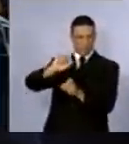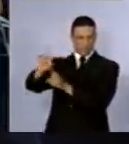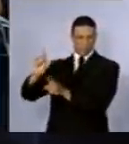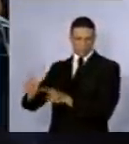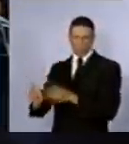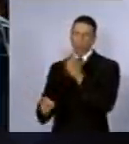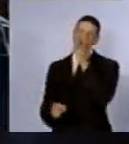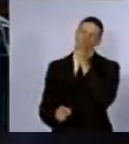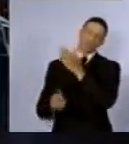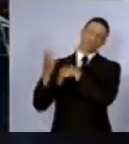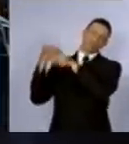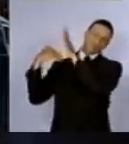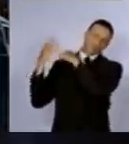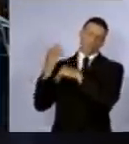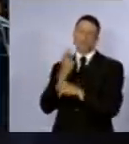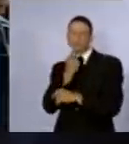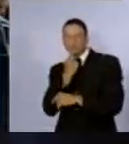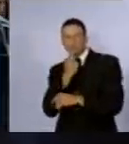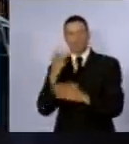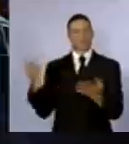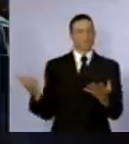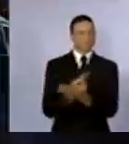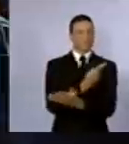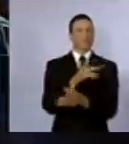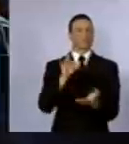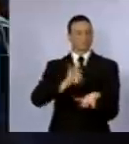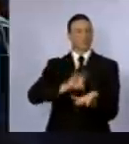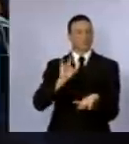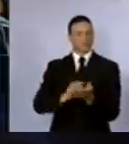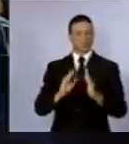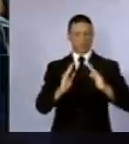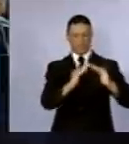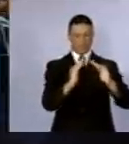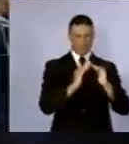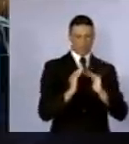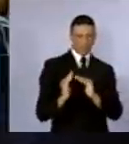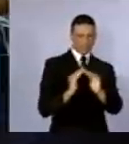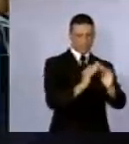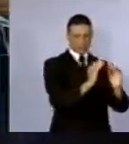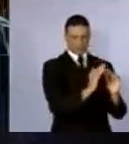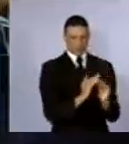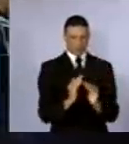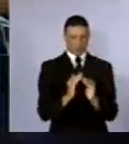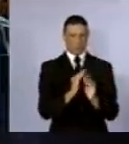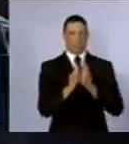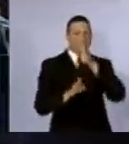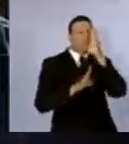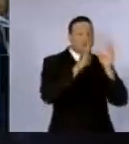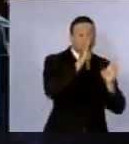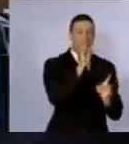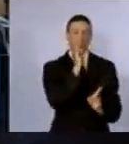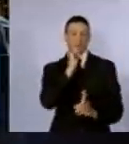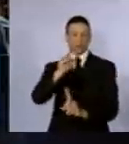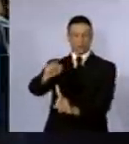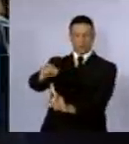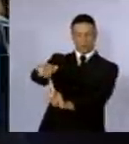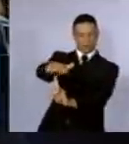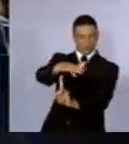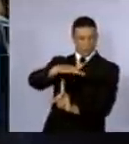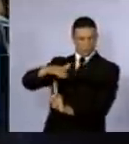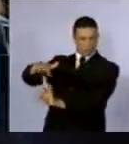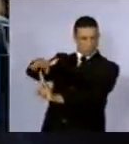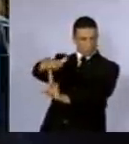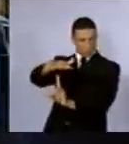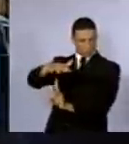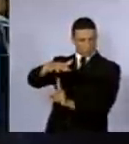situações que a gente convive habitualmente, né, das ocupações de reservas de ambientais. É, né, uma coisa que tem